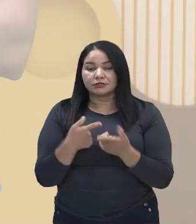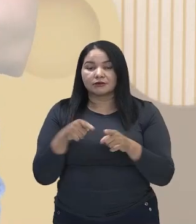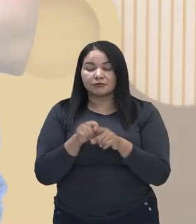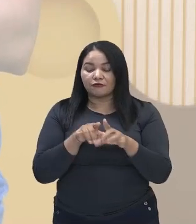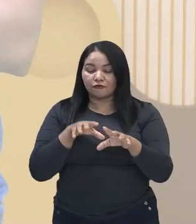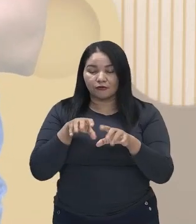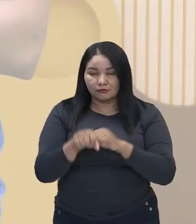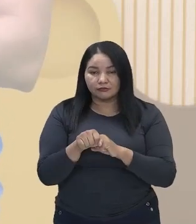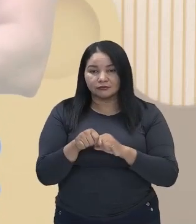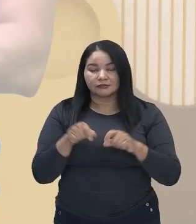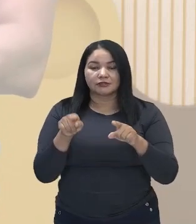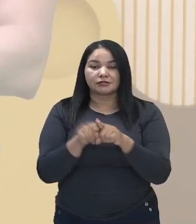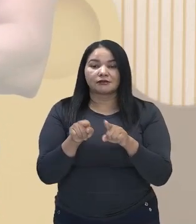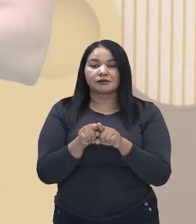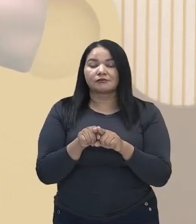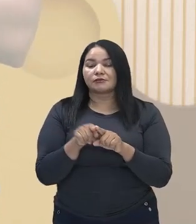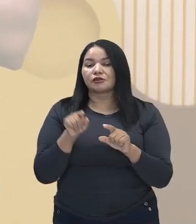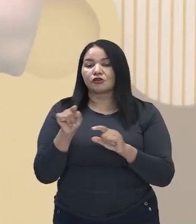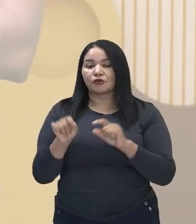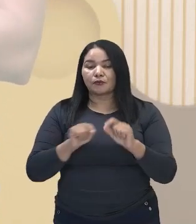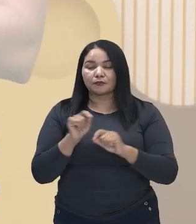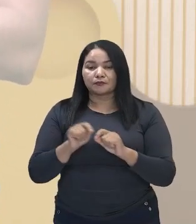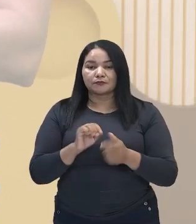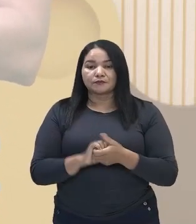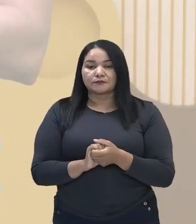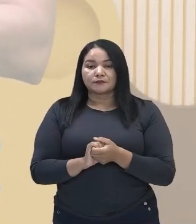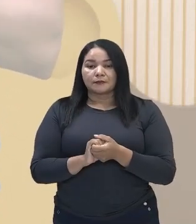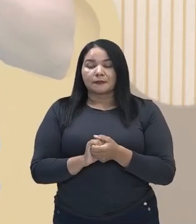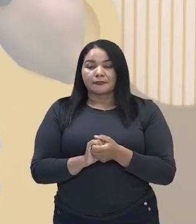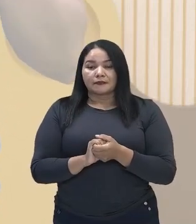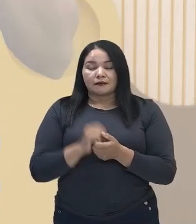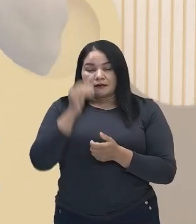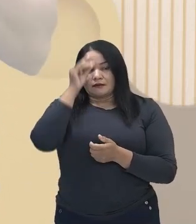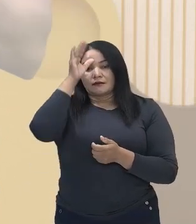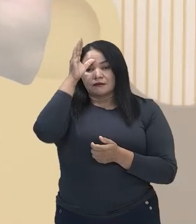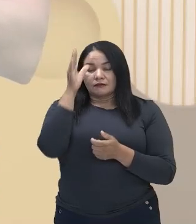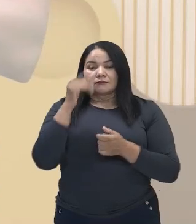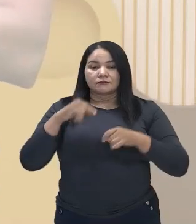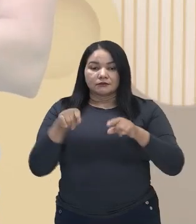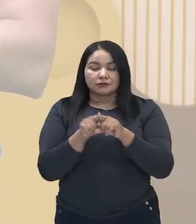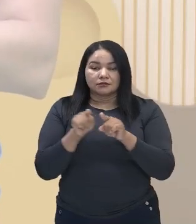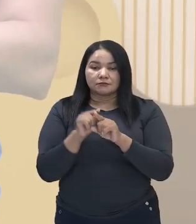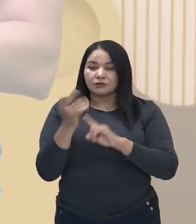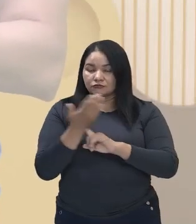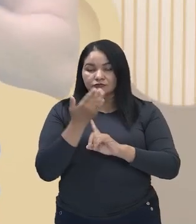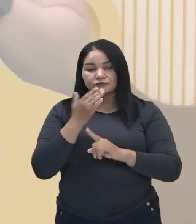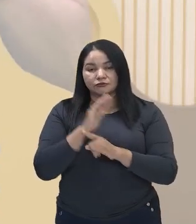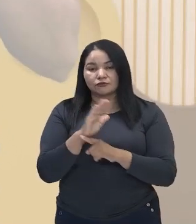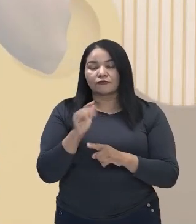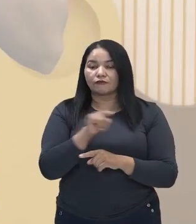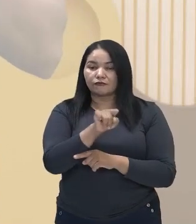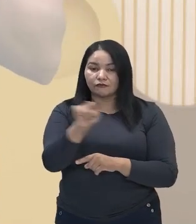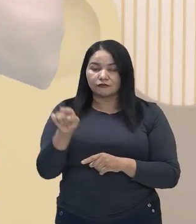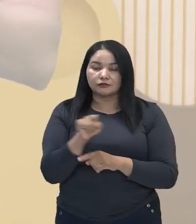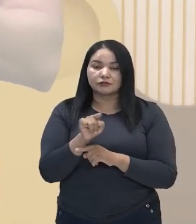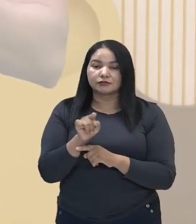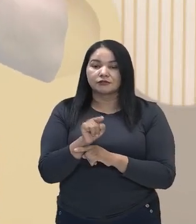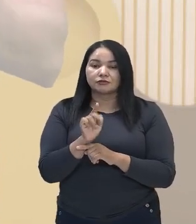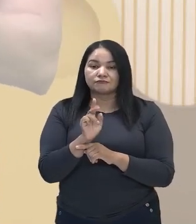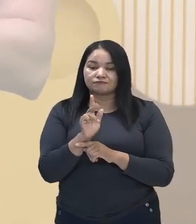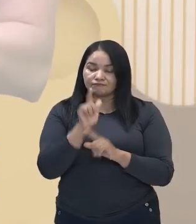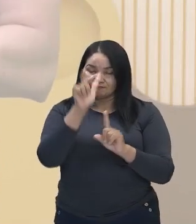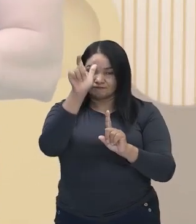tanto profissionalmente como intelectualmente, né? E isso, obviamente, vai fazer com que vocês sejam mais